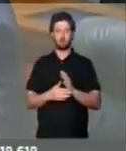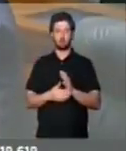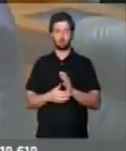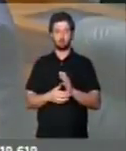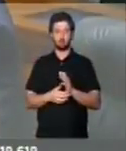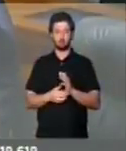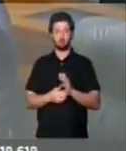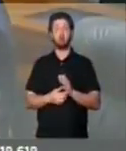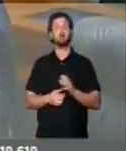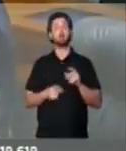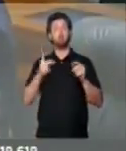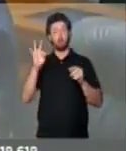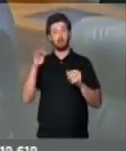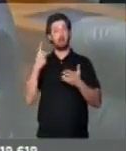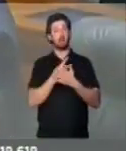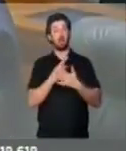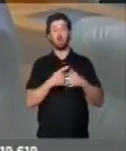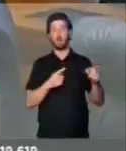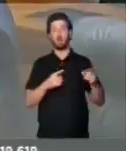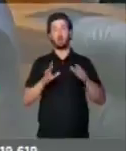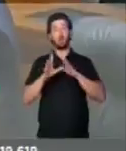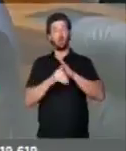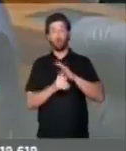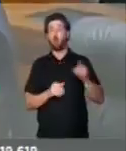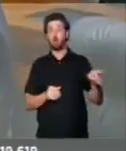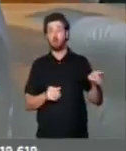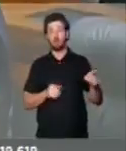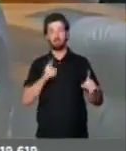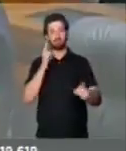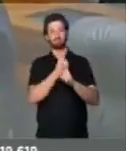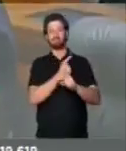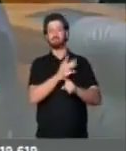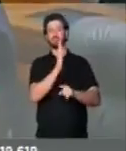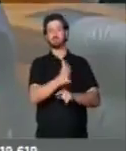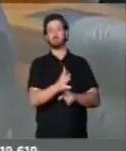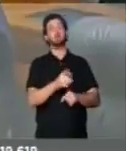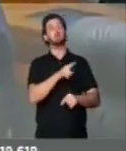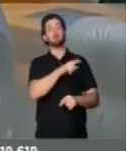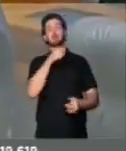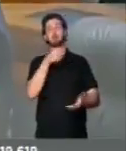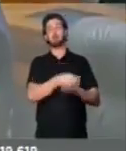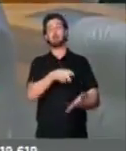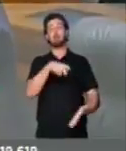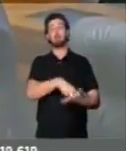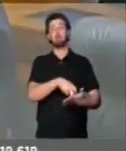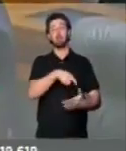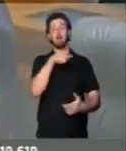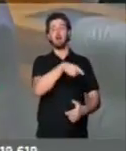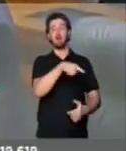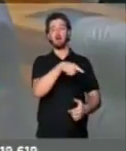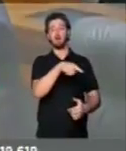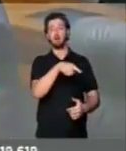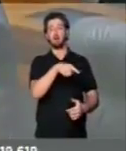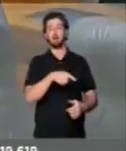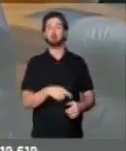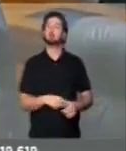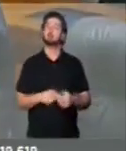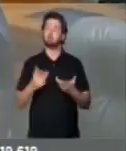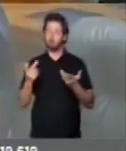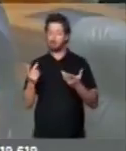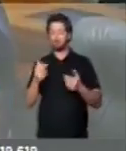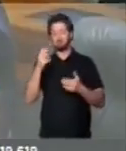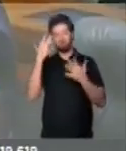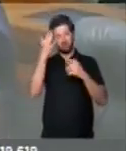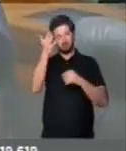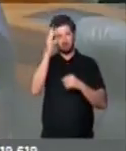que eles estão errados, que eles roubaram, foram descobertos e que vão ter que pagar um preço muito alto por isso. Parabenizo Vossa